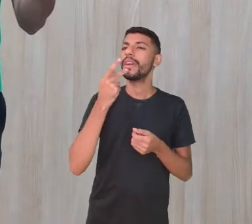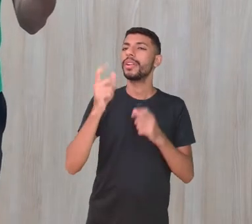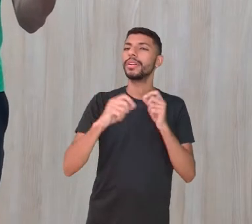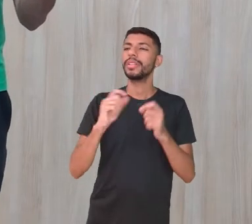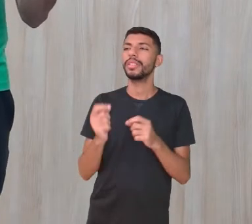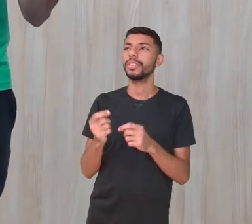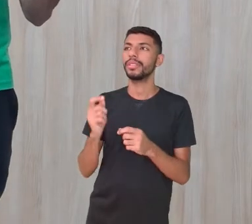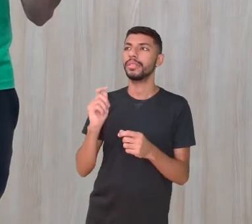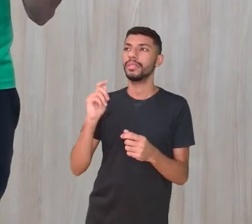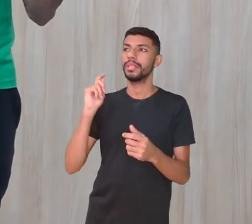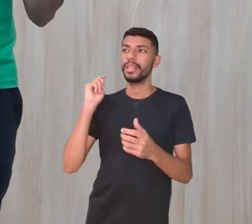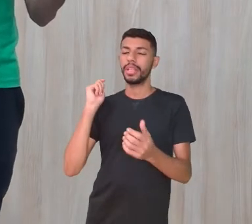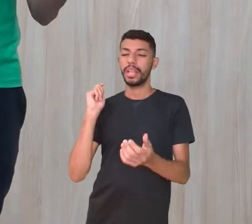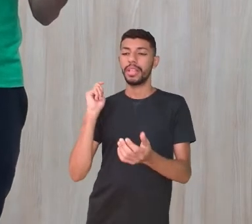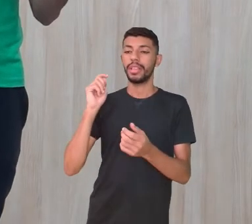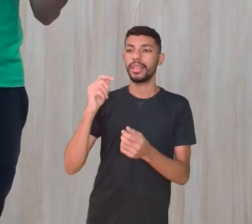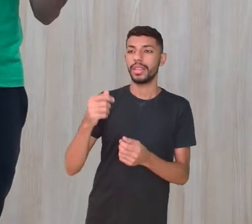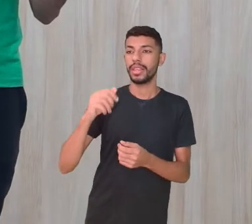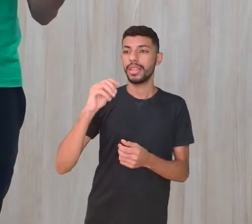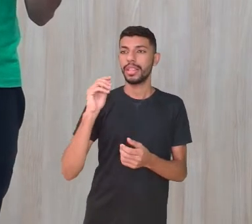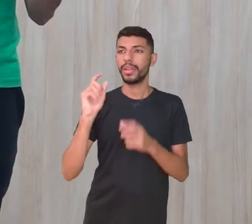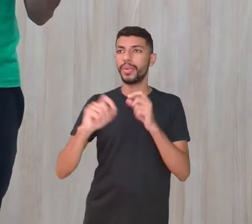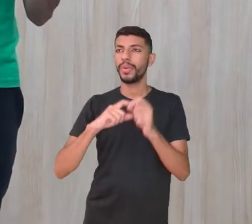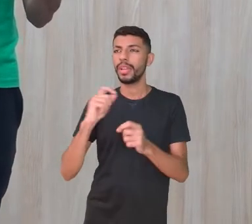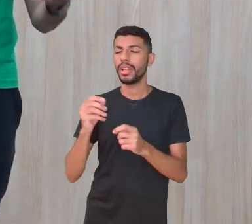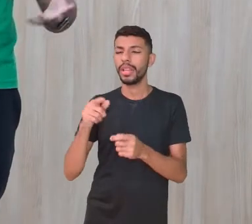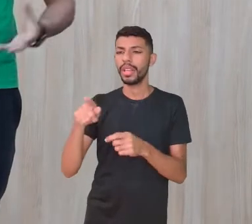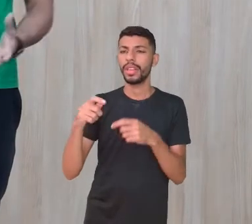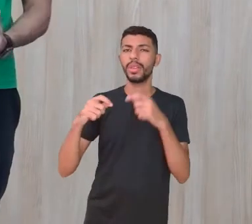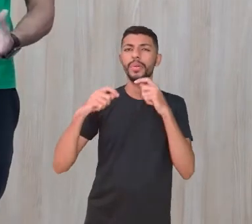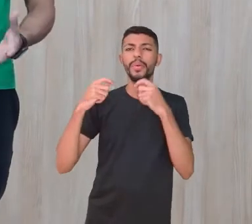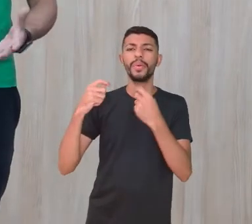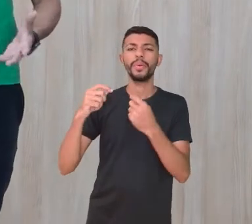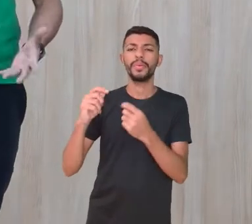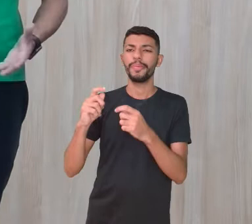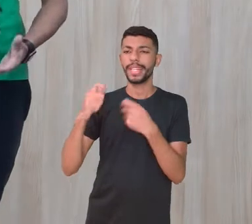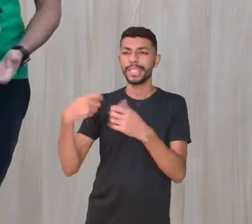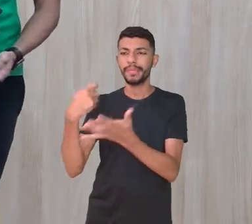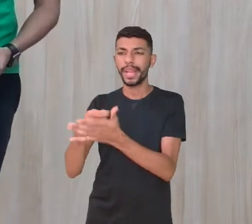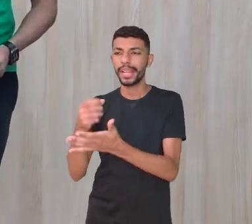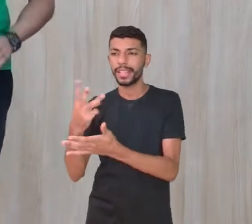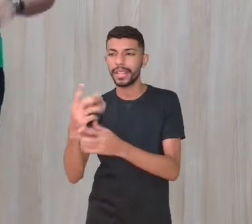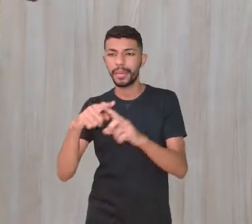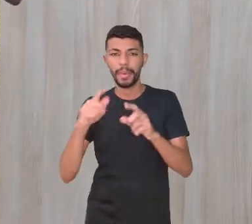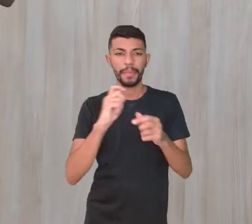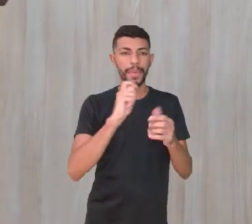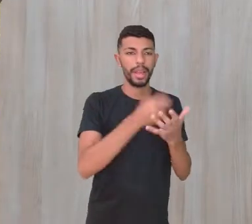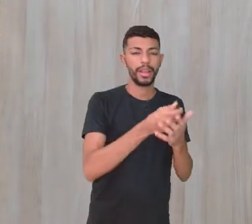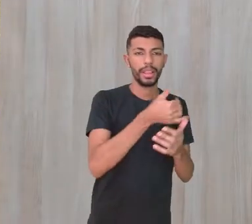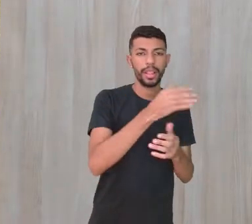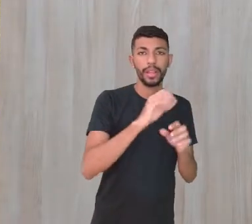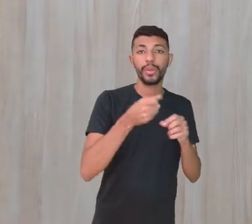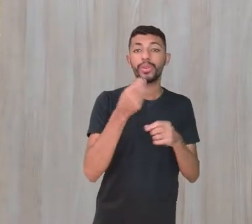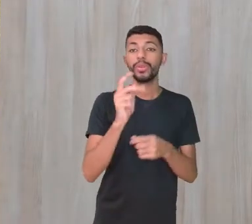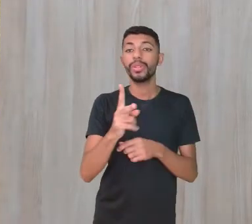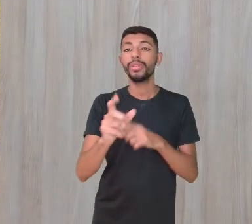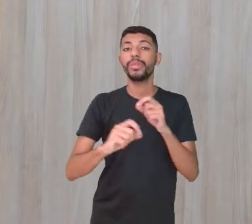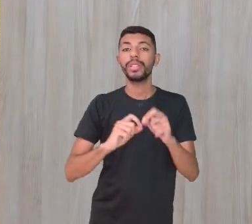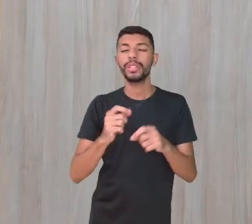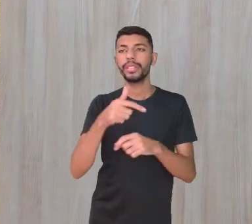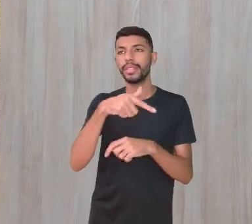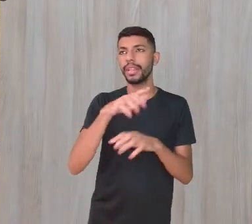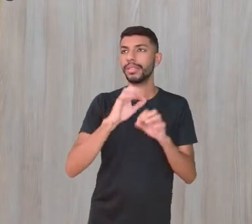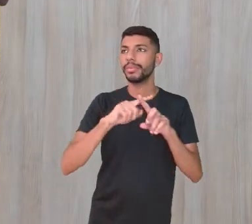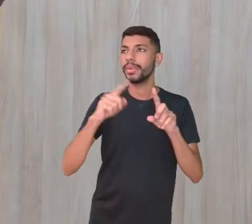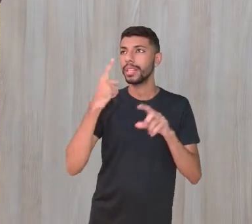reais e paga 10 reais, vai continuar com os mesmos o quê? Com os mesmos 7. Mas quando a gente altera a